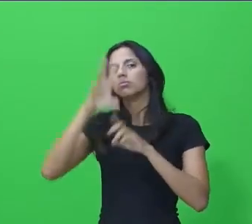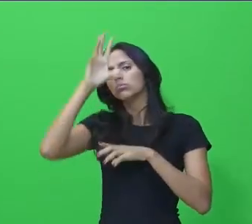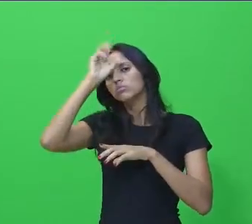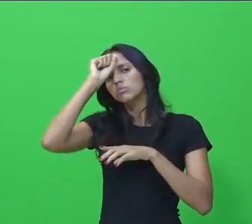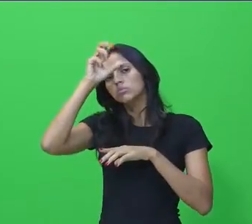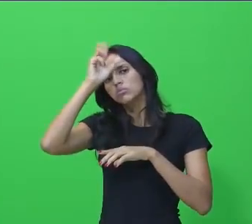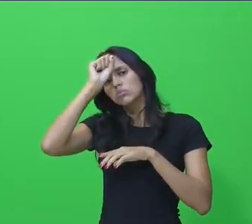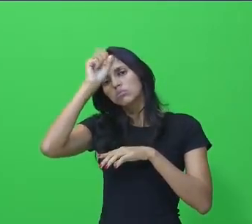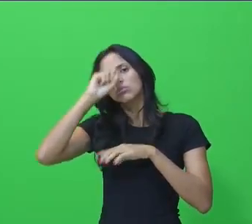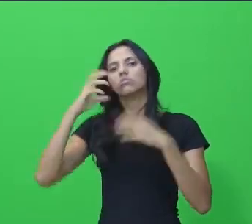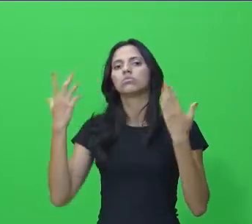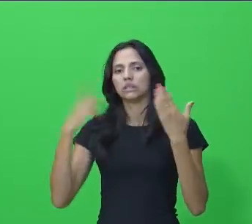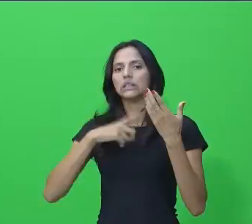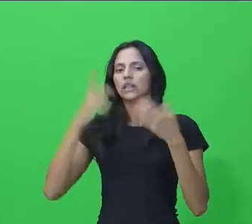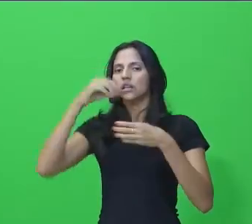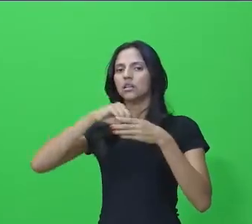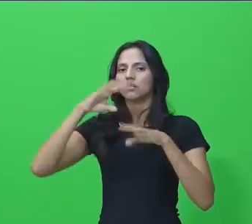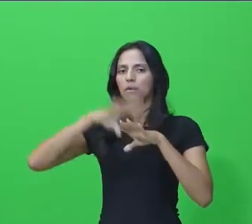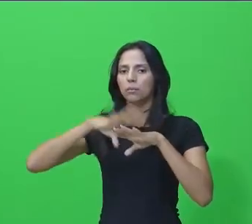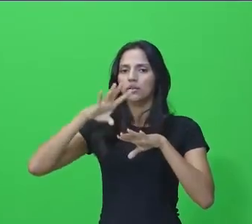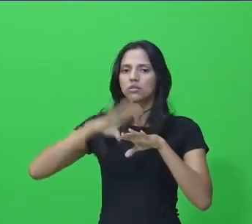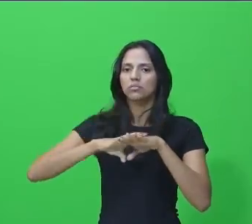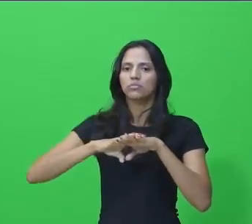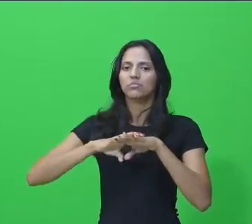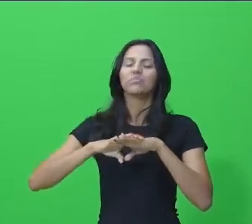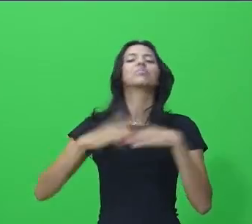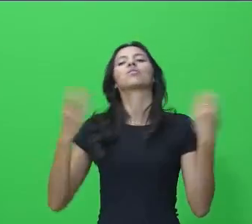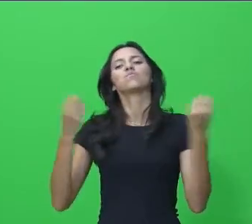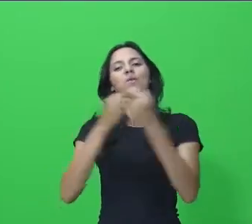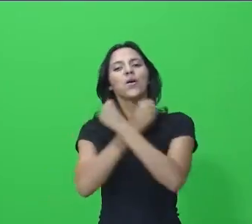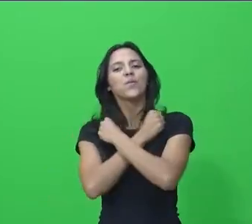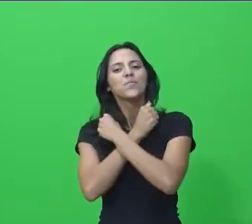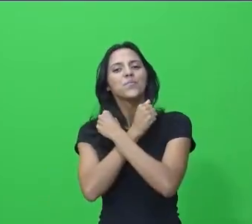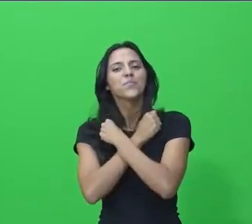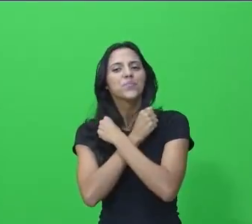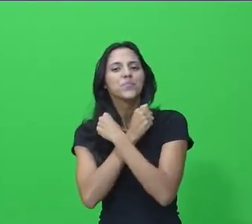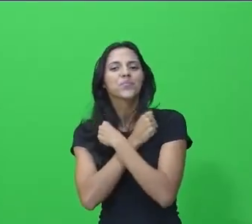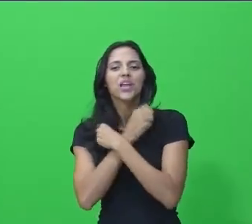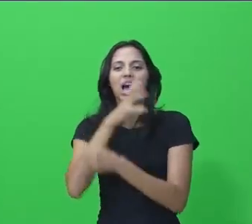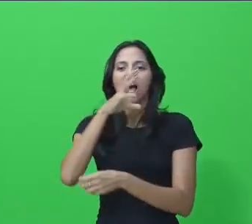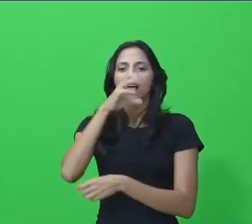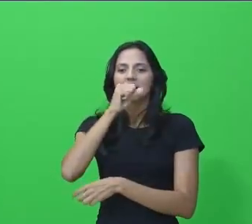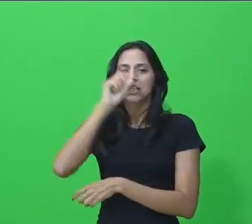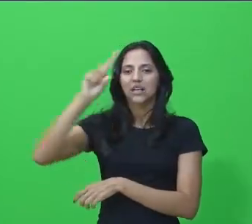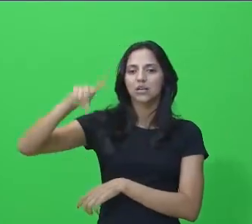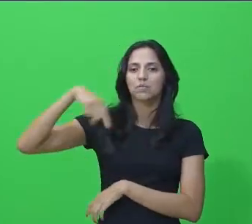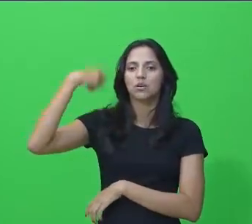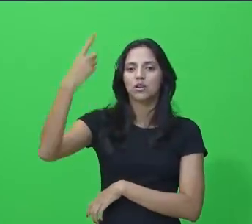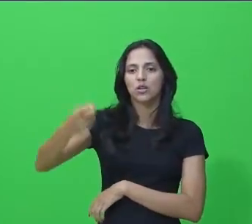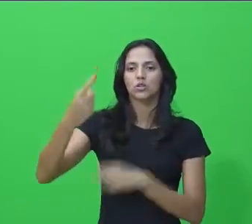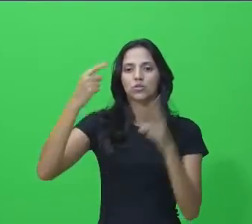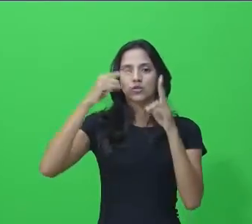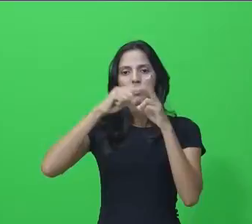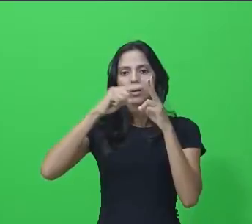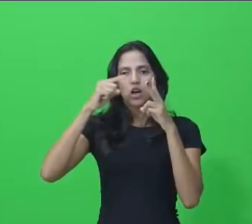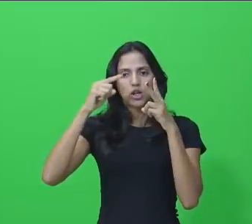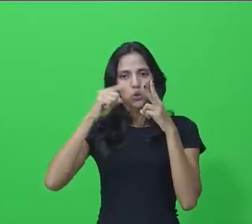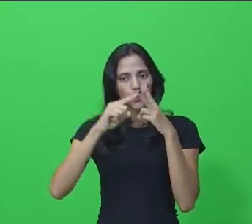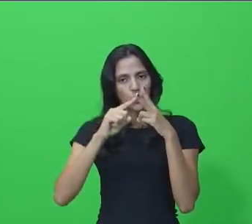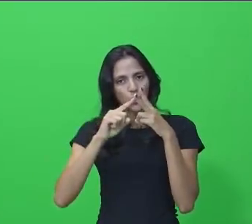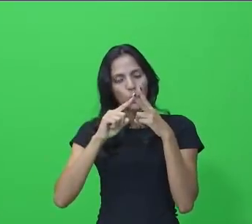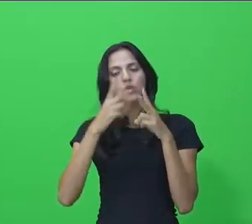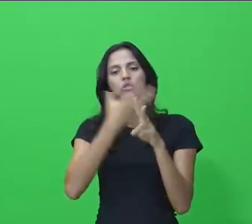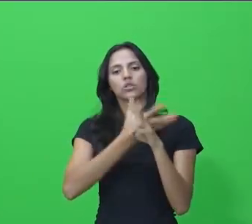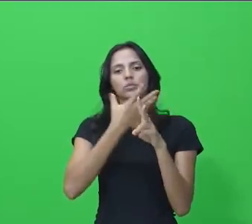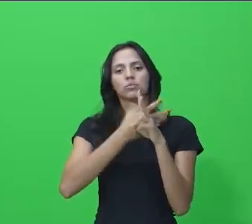razões, elas sempre estão inseridas. Aí fica o meu forte abraço. Sábado nós teremos 2 grandes aulões,